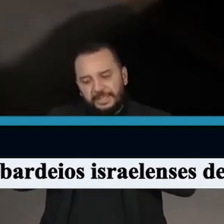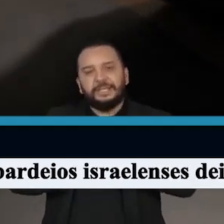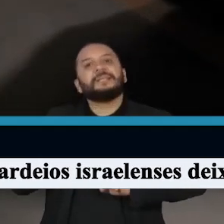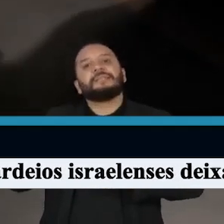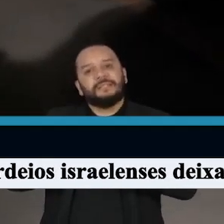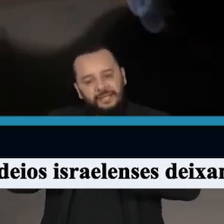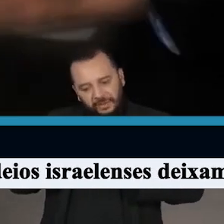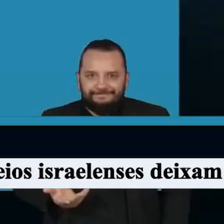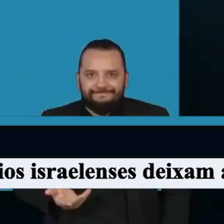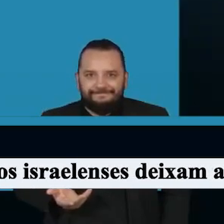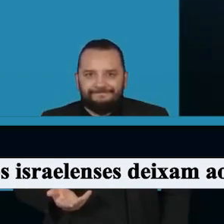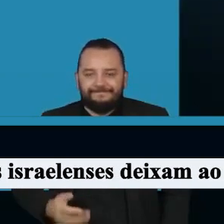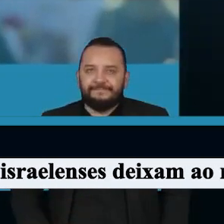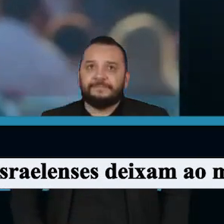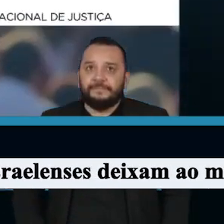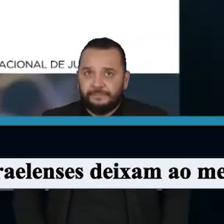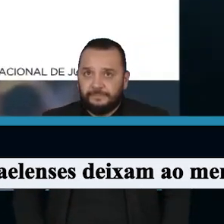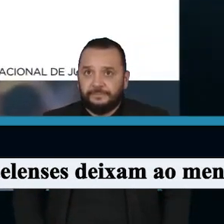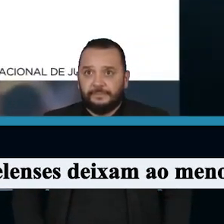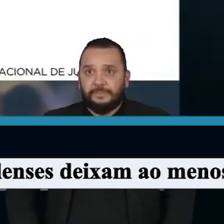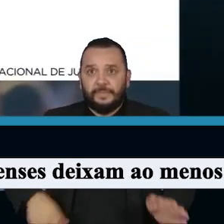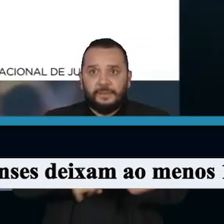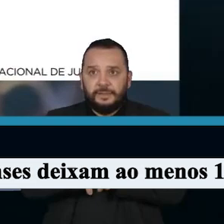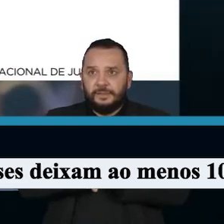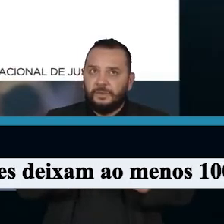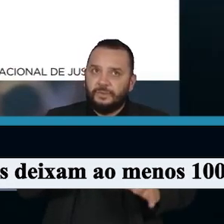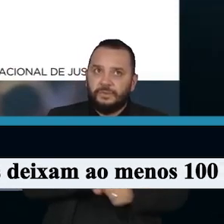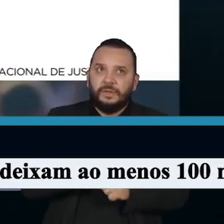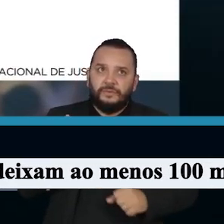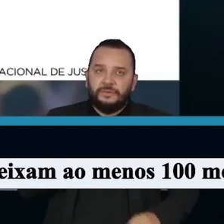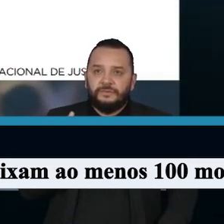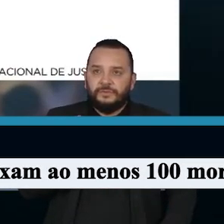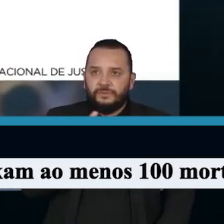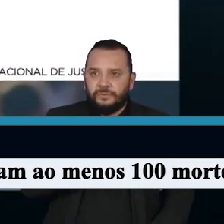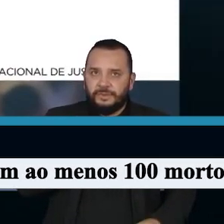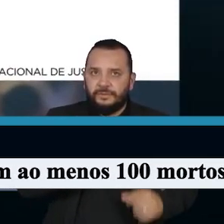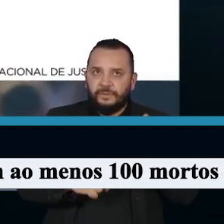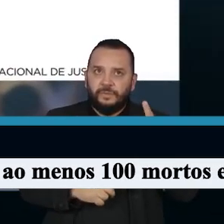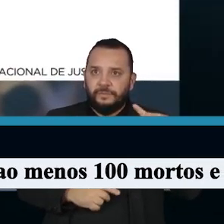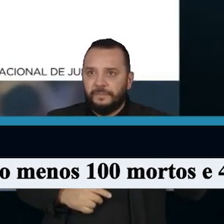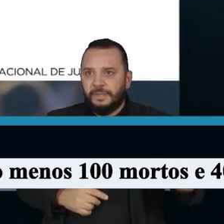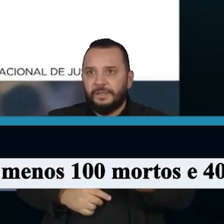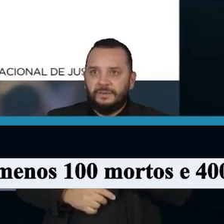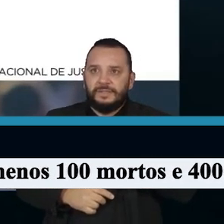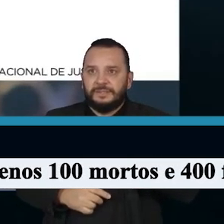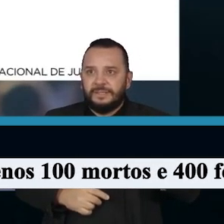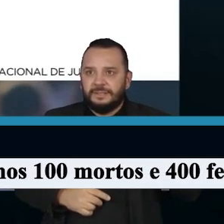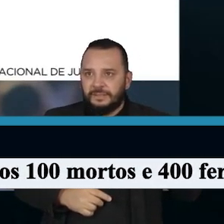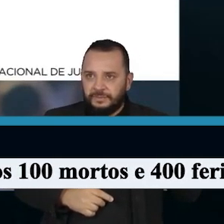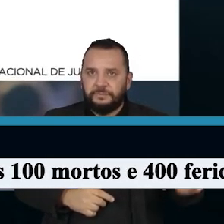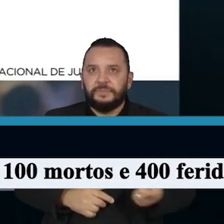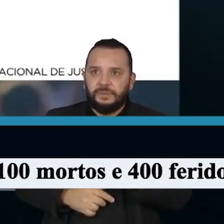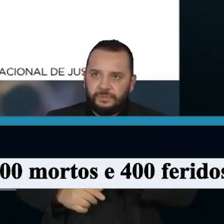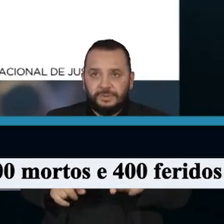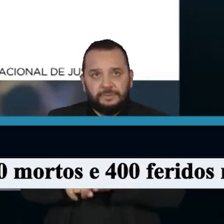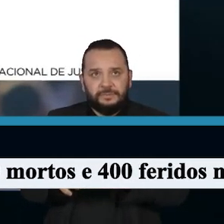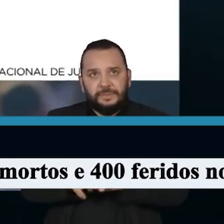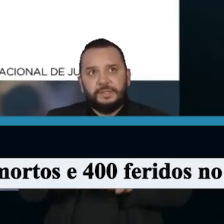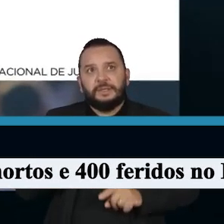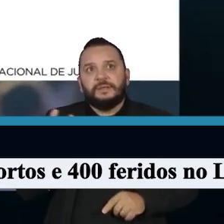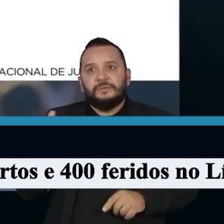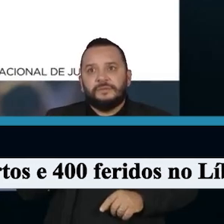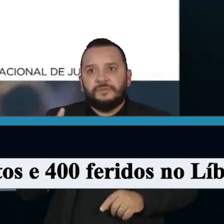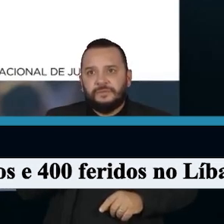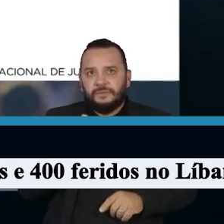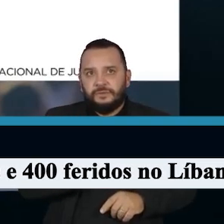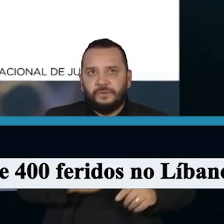práticas negligentes. Em números totais, em 2021, foram mais de 1 milhão e 600 mil casos. Em 2022,